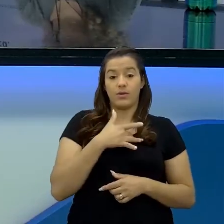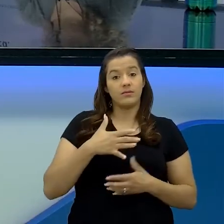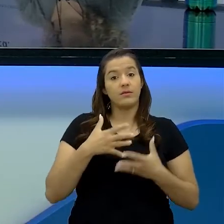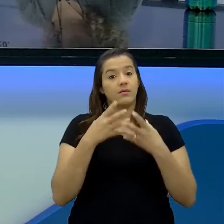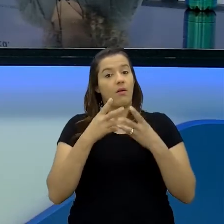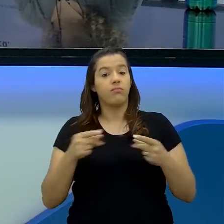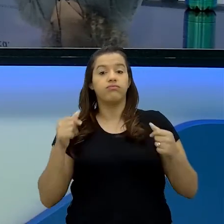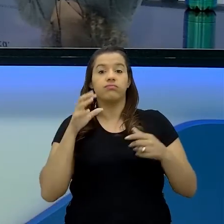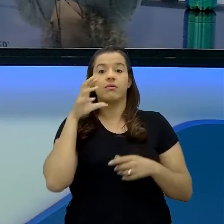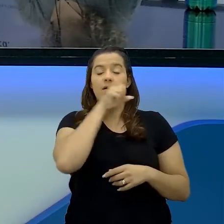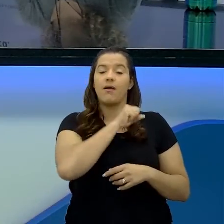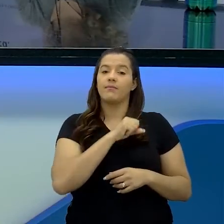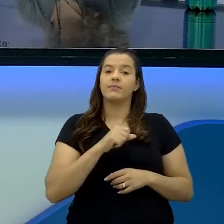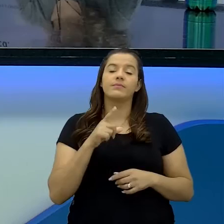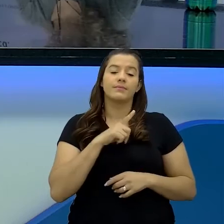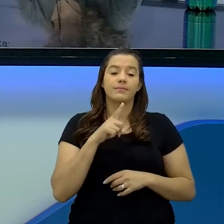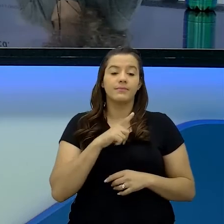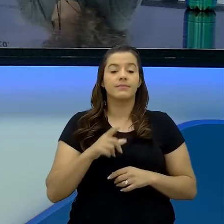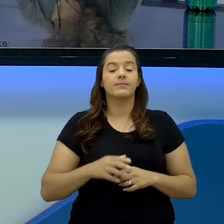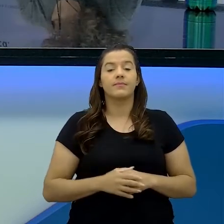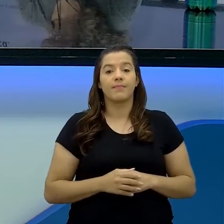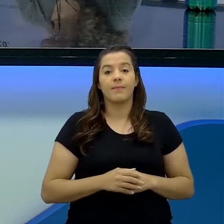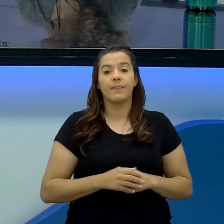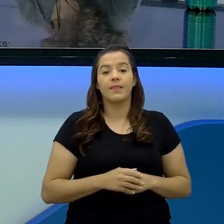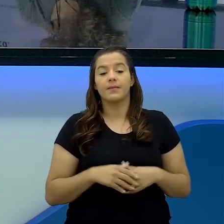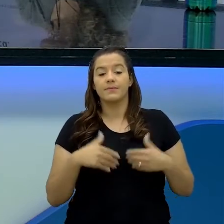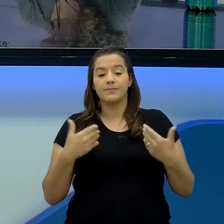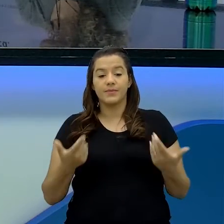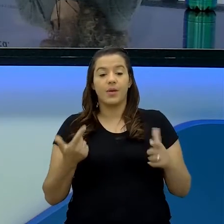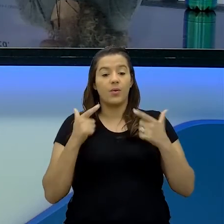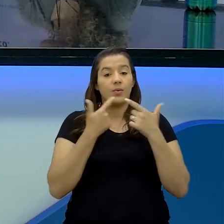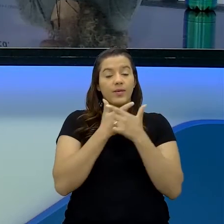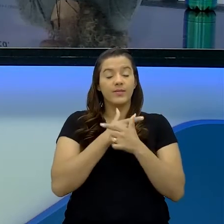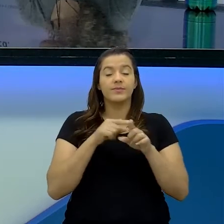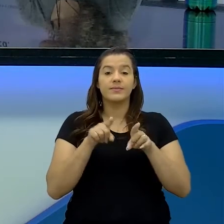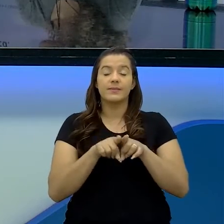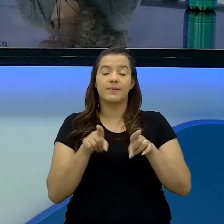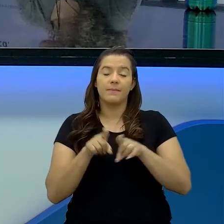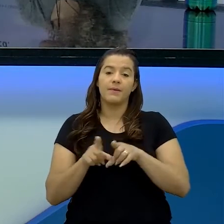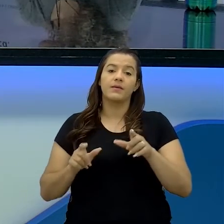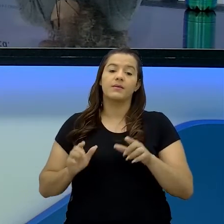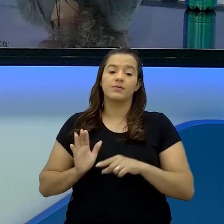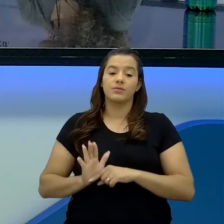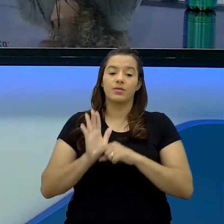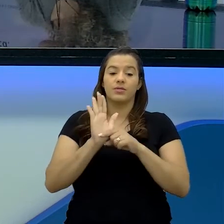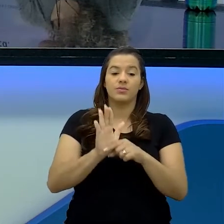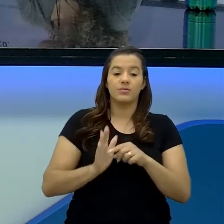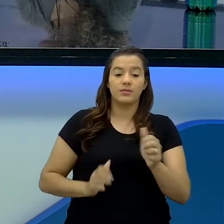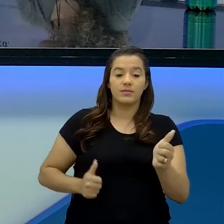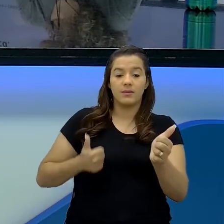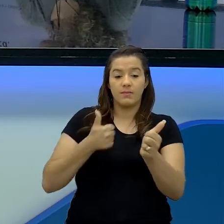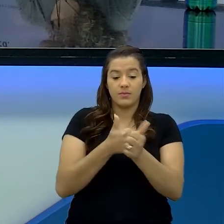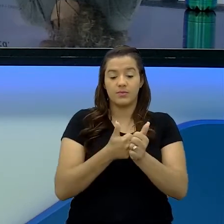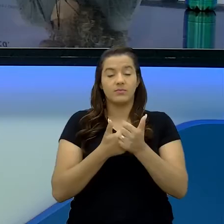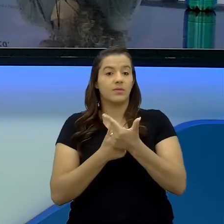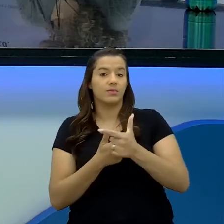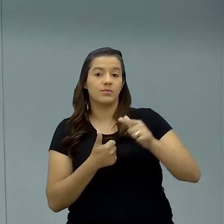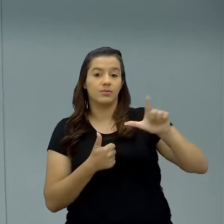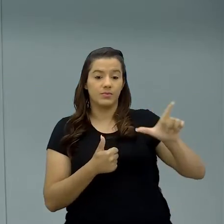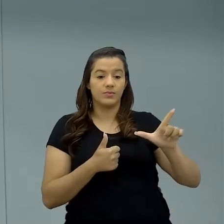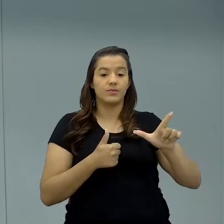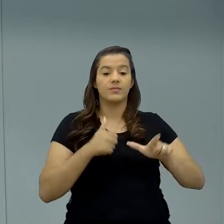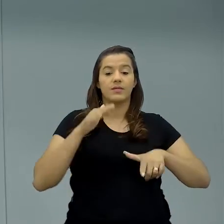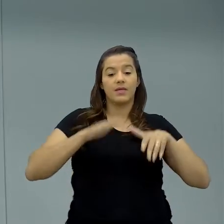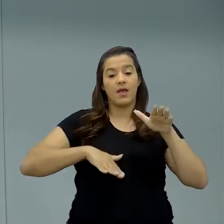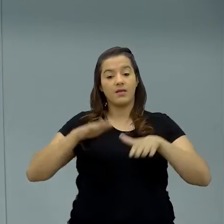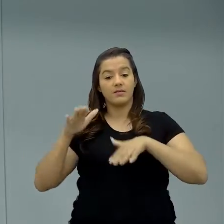bem legal o que você colocou também. O riso é uma forma de você se aproximar, né, do outro. E às vezes a gente